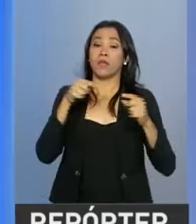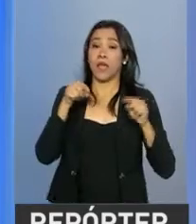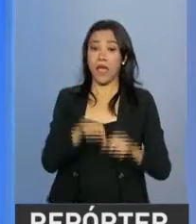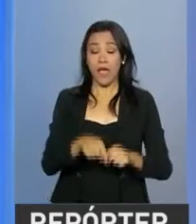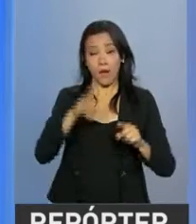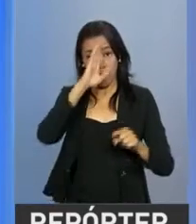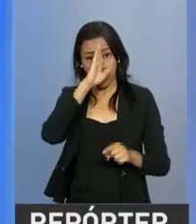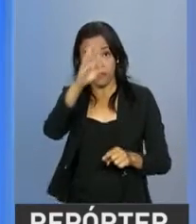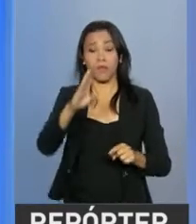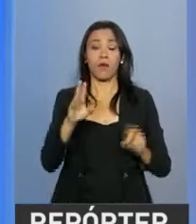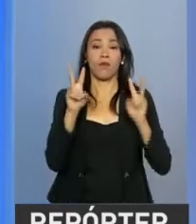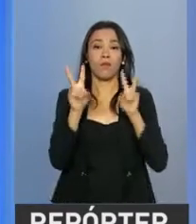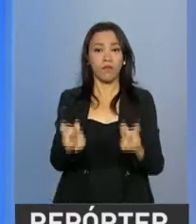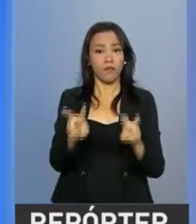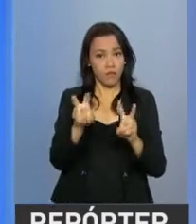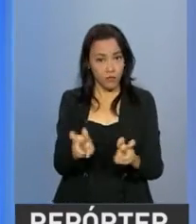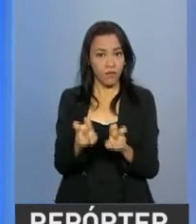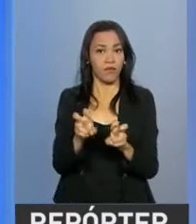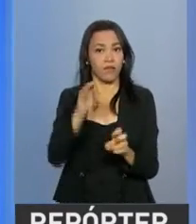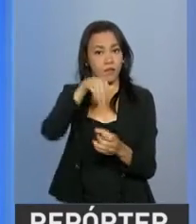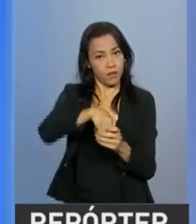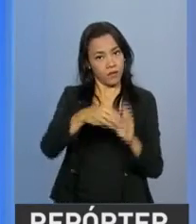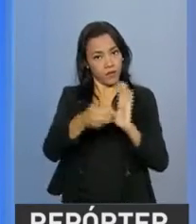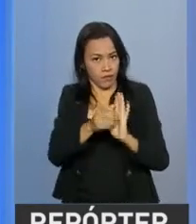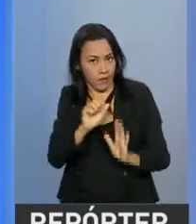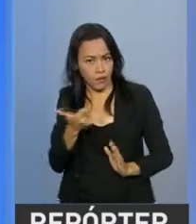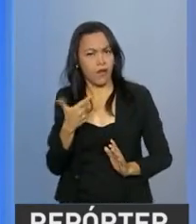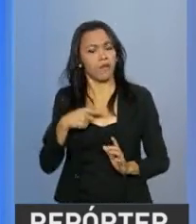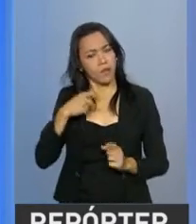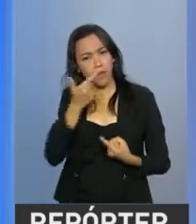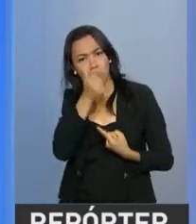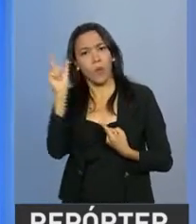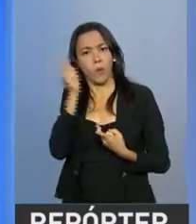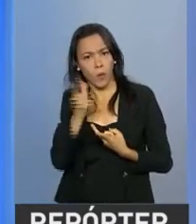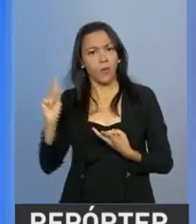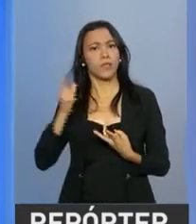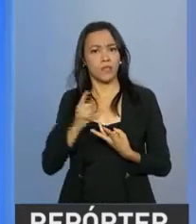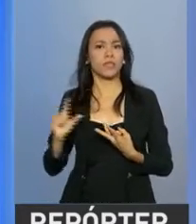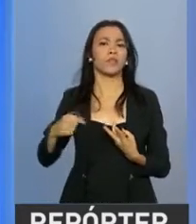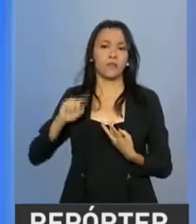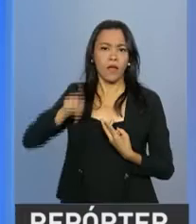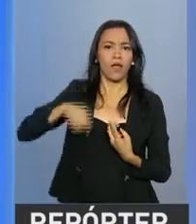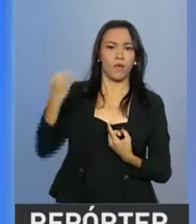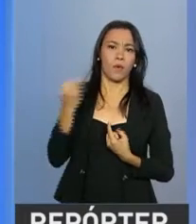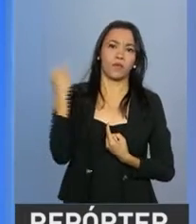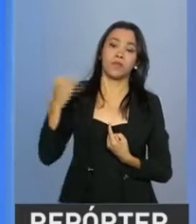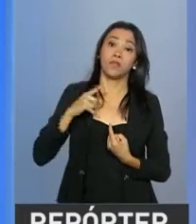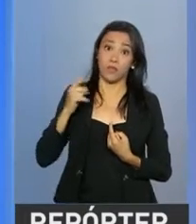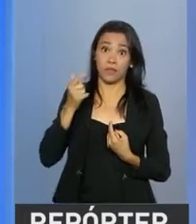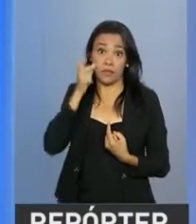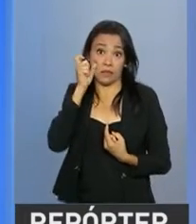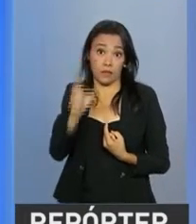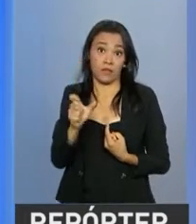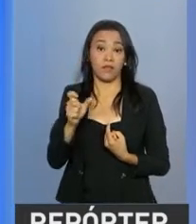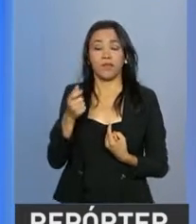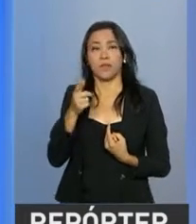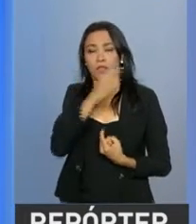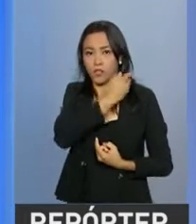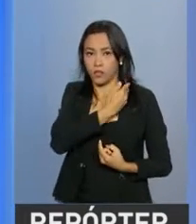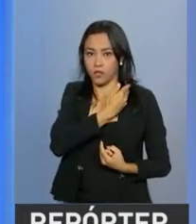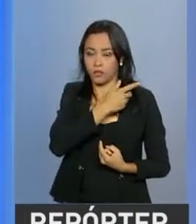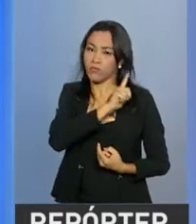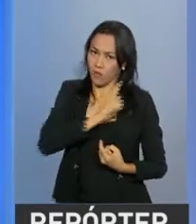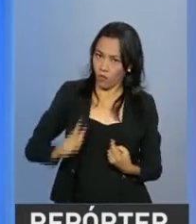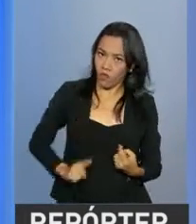número um, vai ser a pauta prioritária, mas claro, nós temos outras pautas que são importantes. Tem muitos temas de interesse dos governadores,